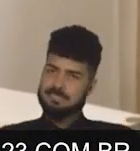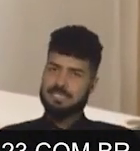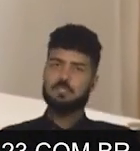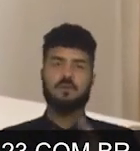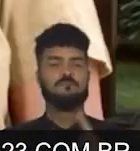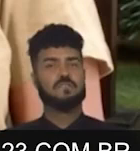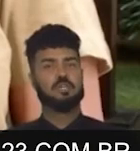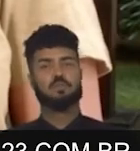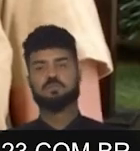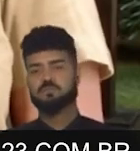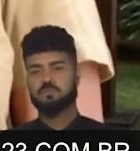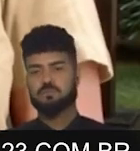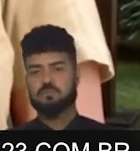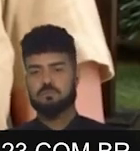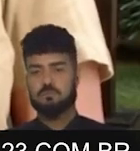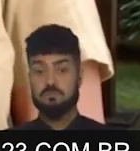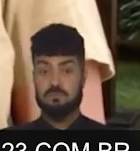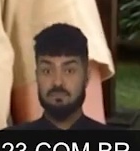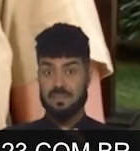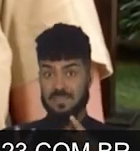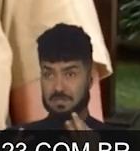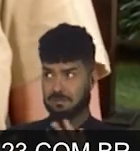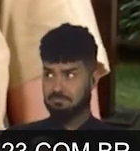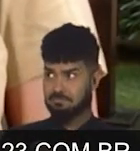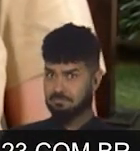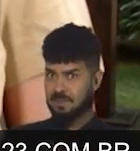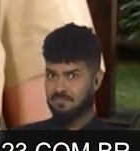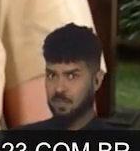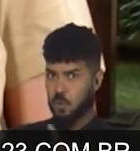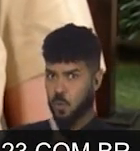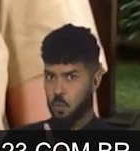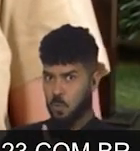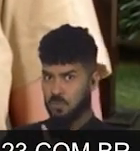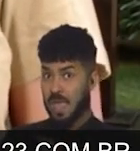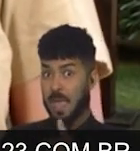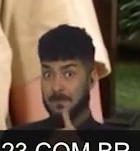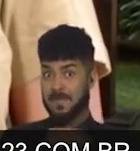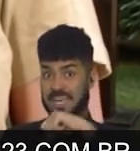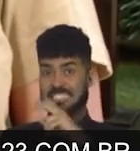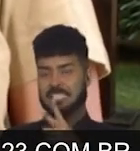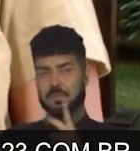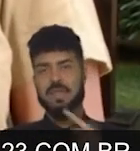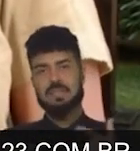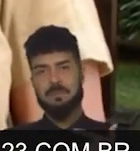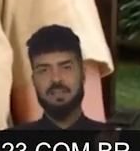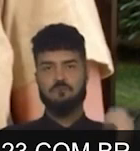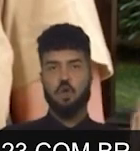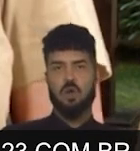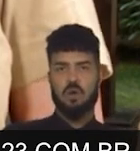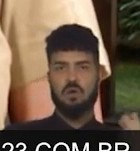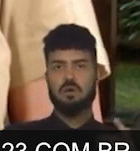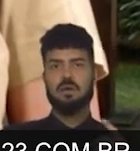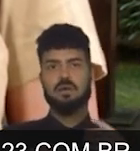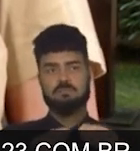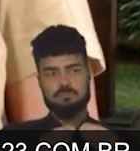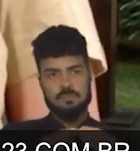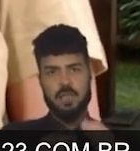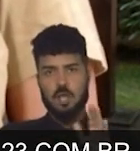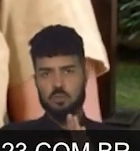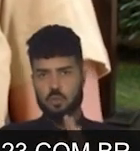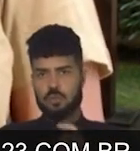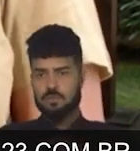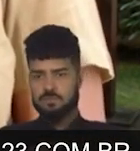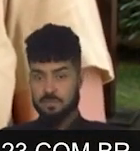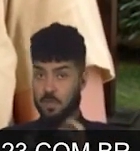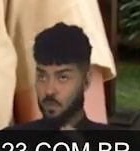de ter um filho. Famílias de filhos únicos, nas quais as mulheres trabalham fora e são indispensáveis na renda do casal, como